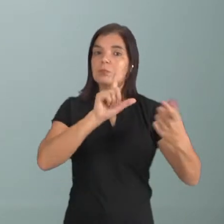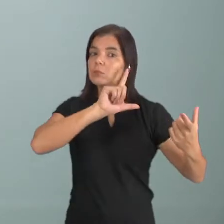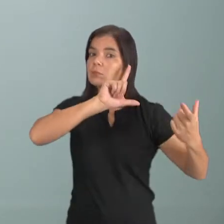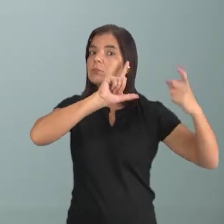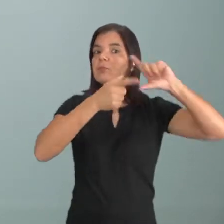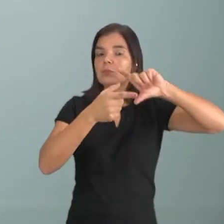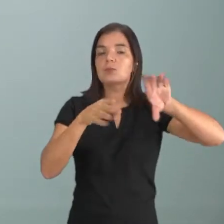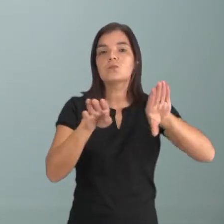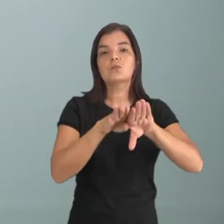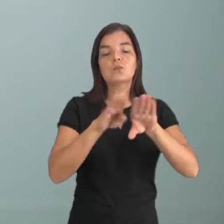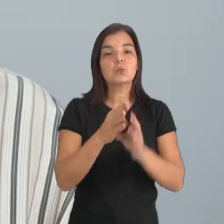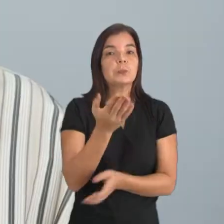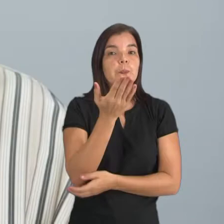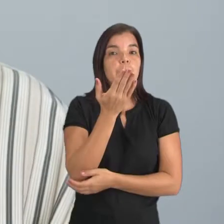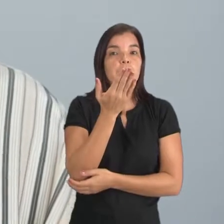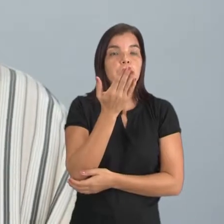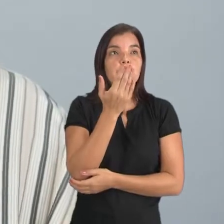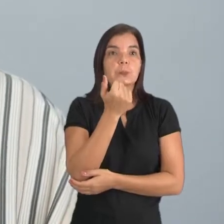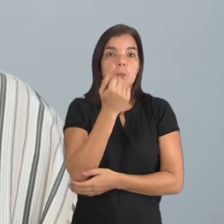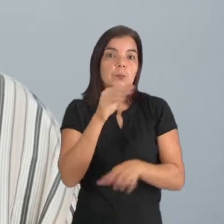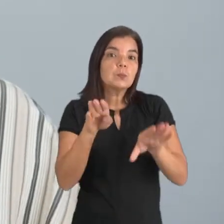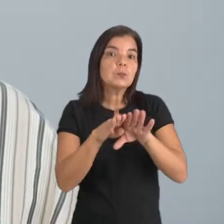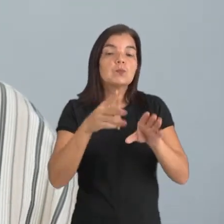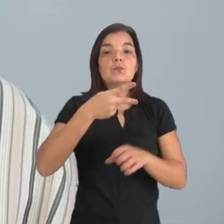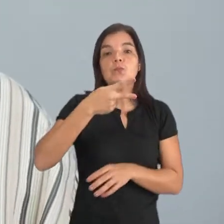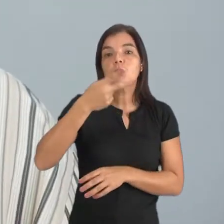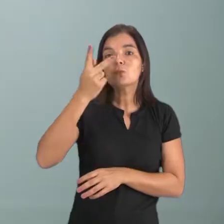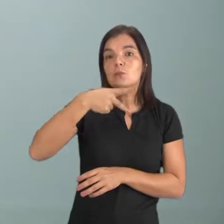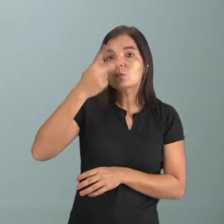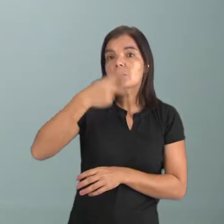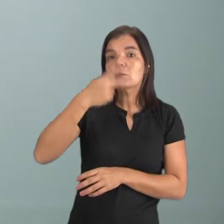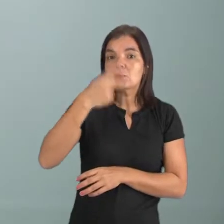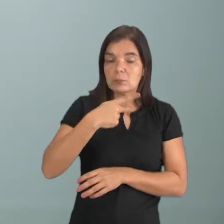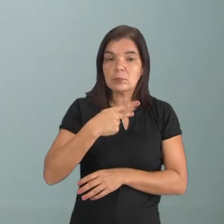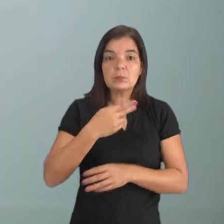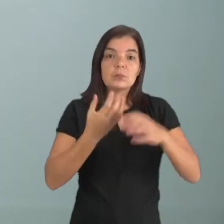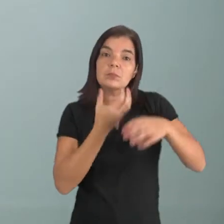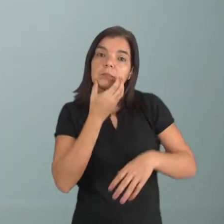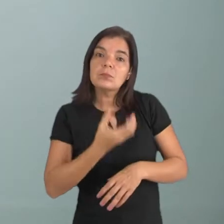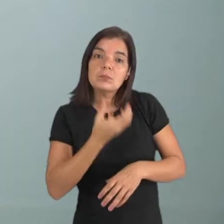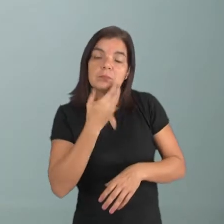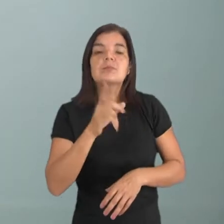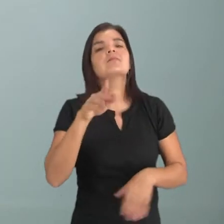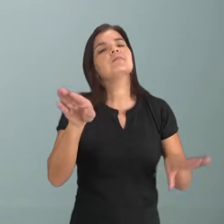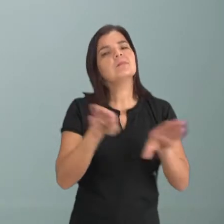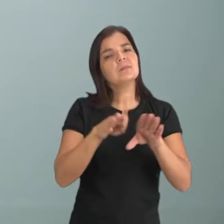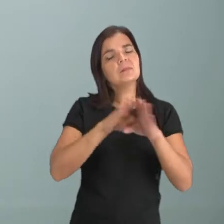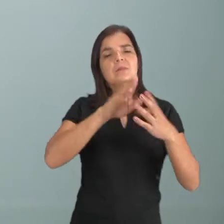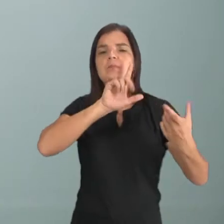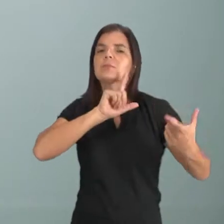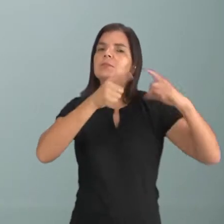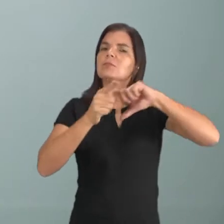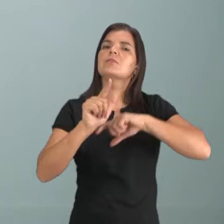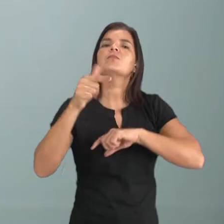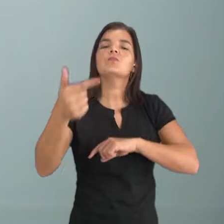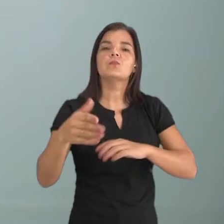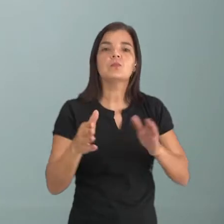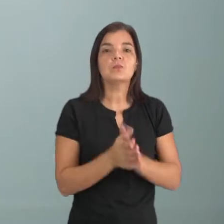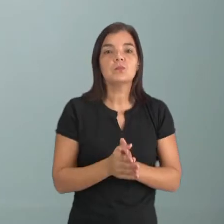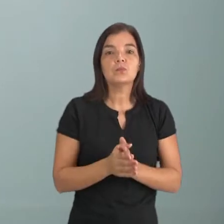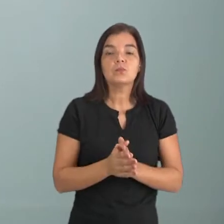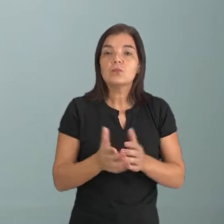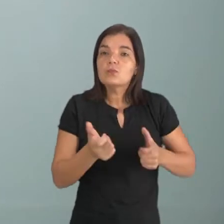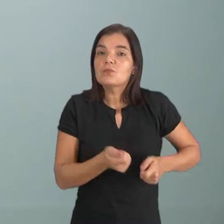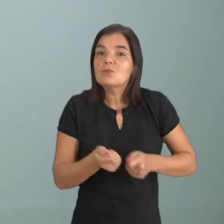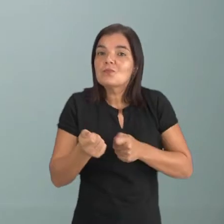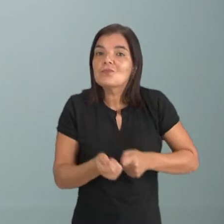certo? Comer peru no Natal é uma tradição, né? Uma outra tradição, no Ano Novo, o